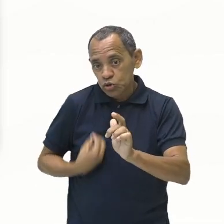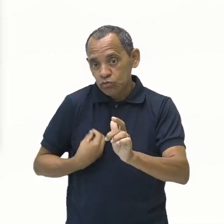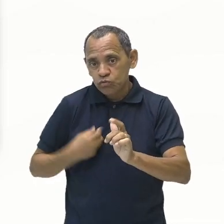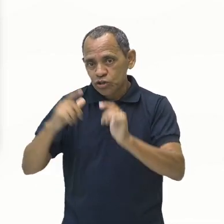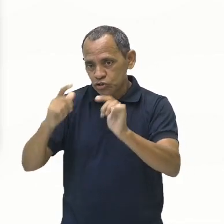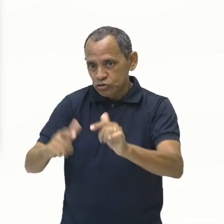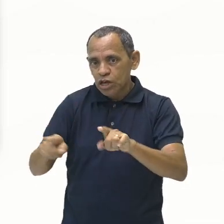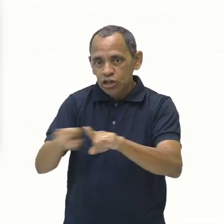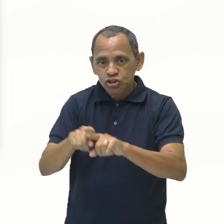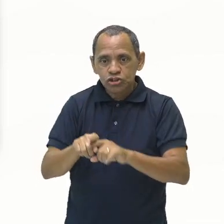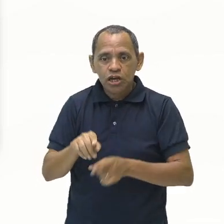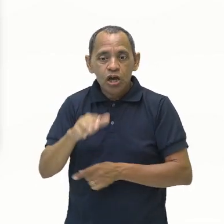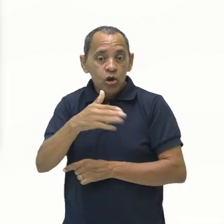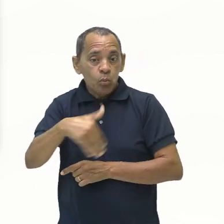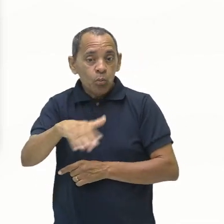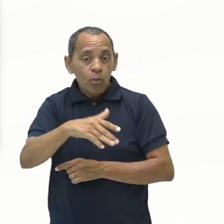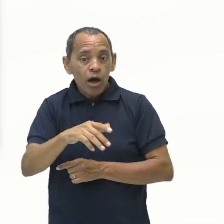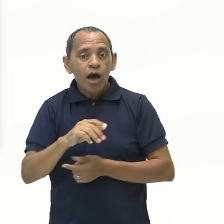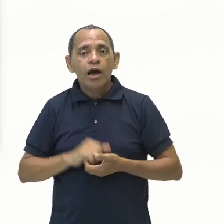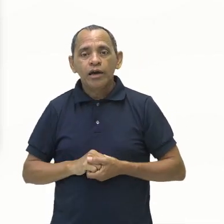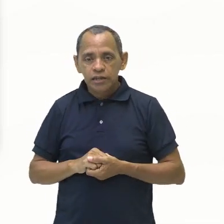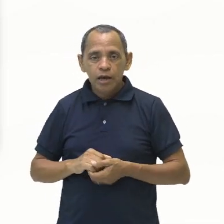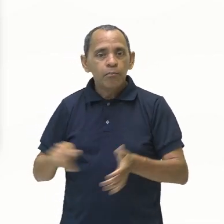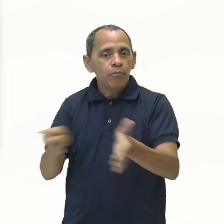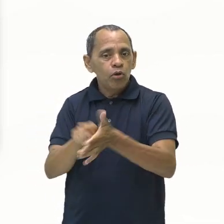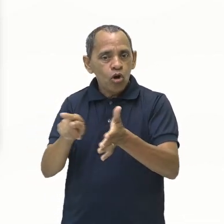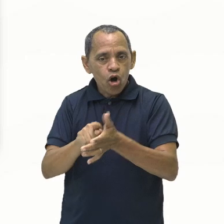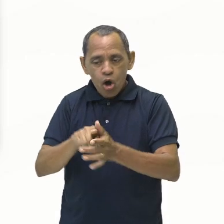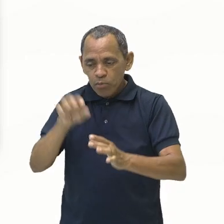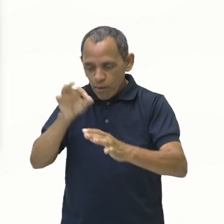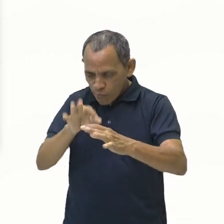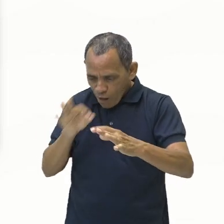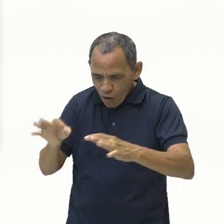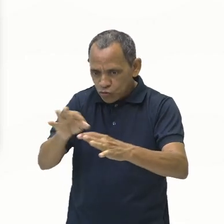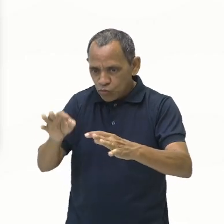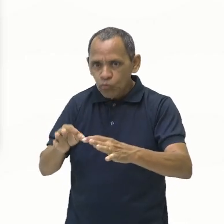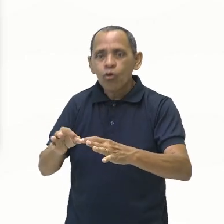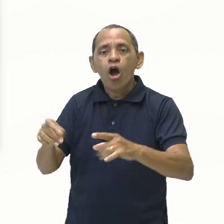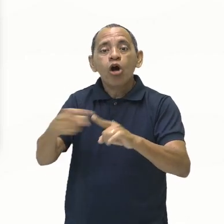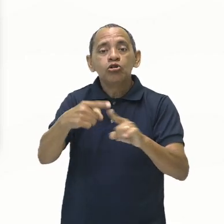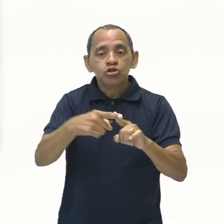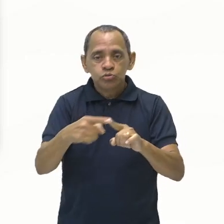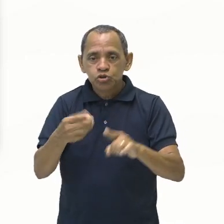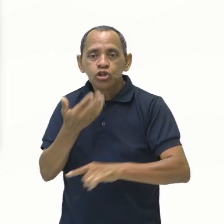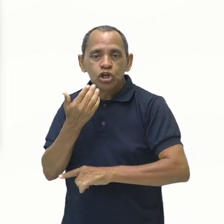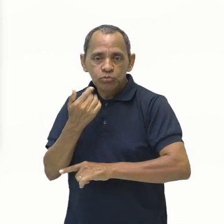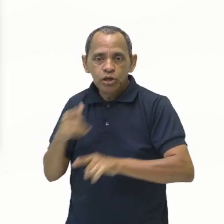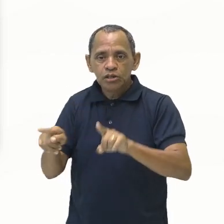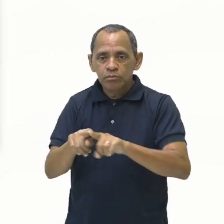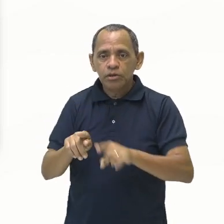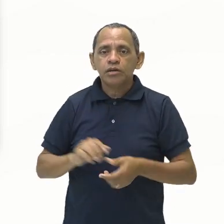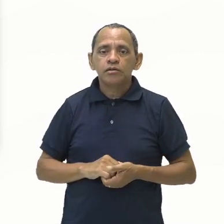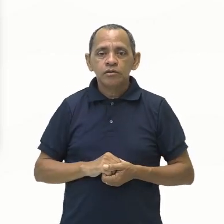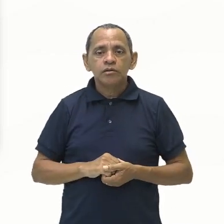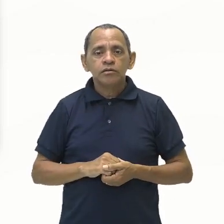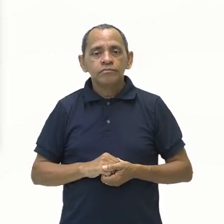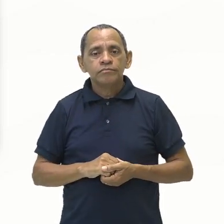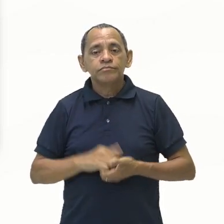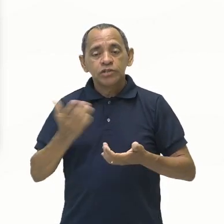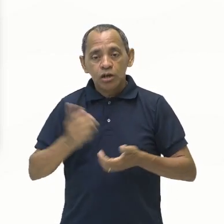reservado para que eles pudessem cultivar algum tipo de alimento, que era muito raro isso acontecer devido ao